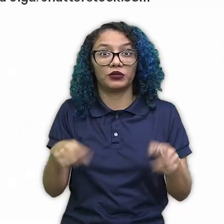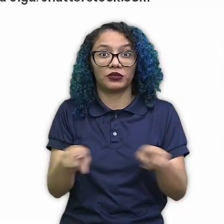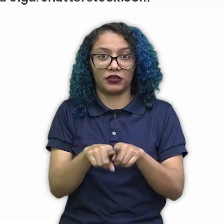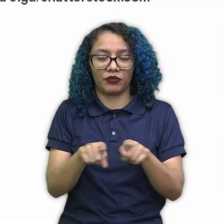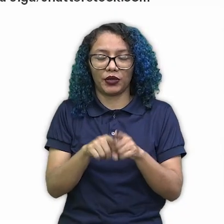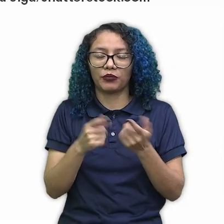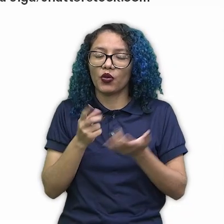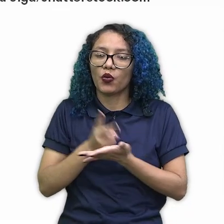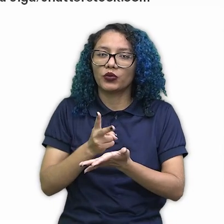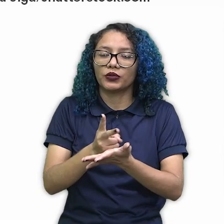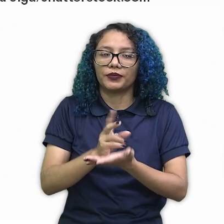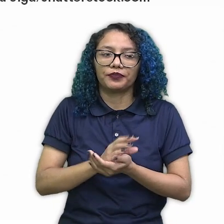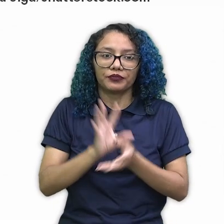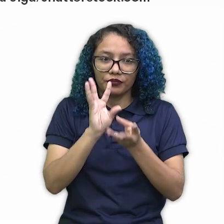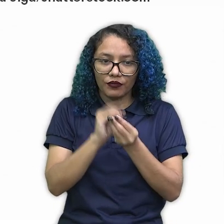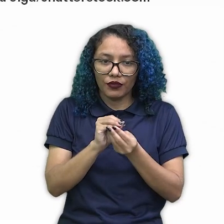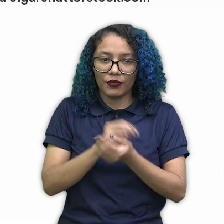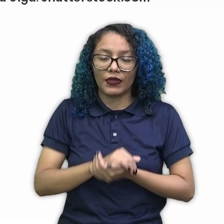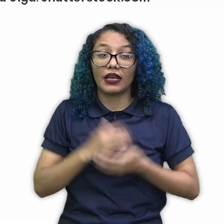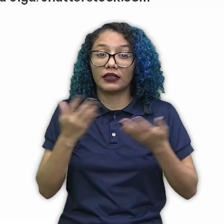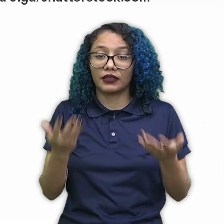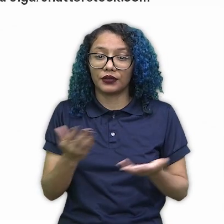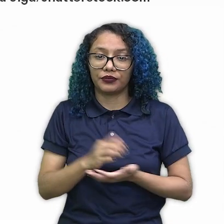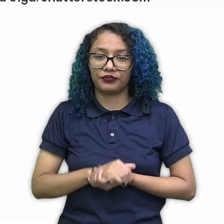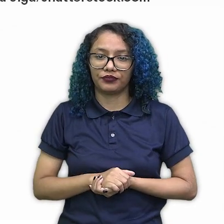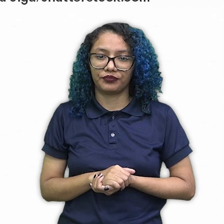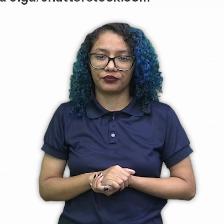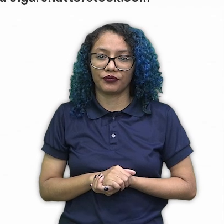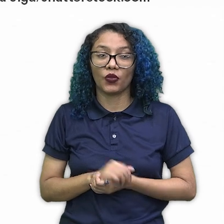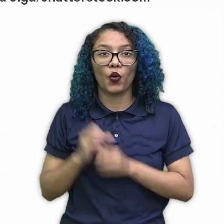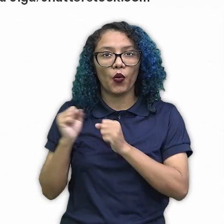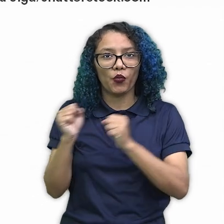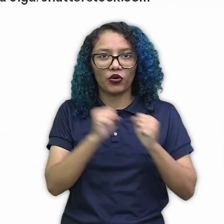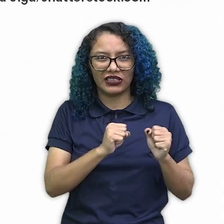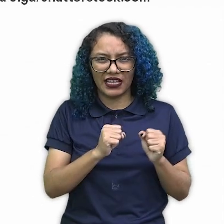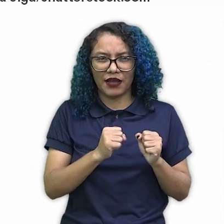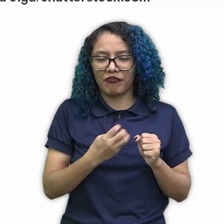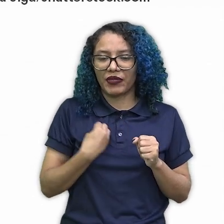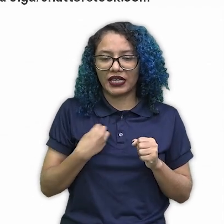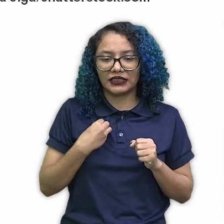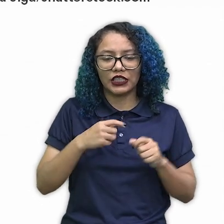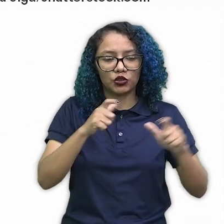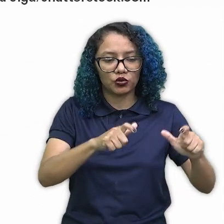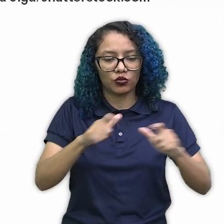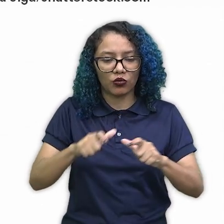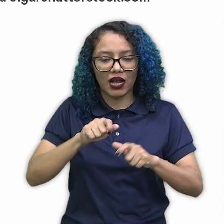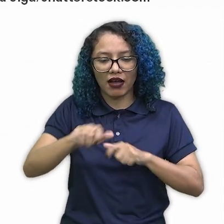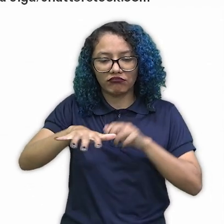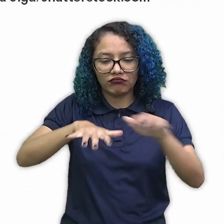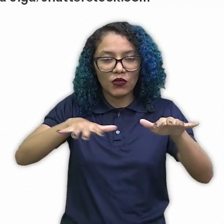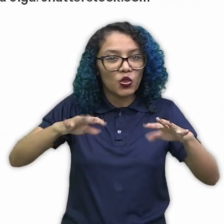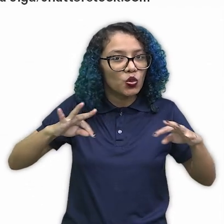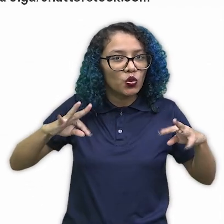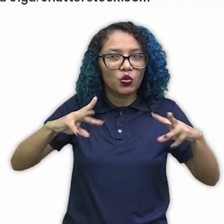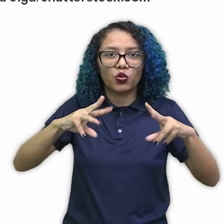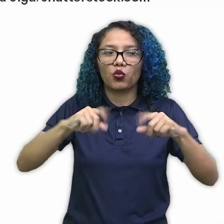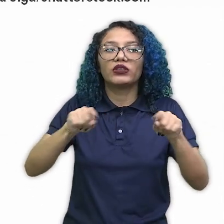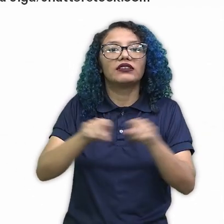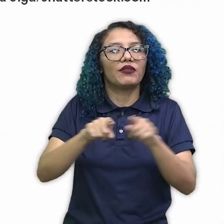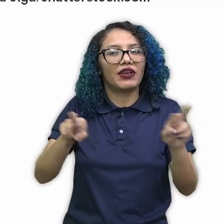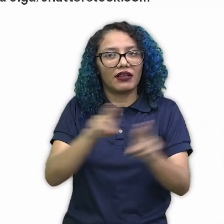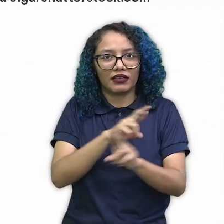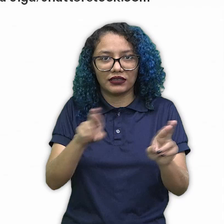vamos lá. Sendo assim, o poder está disseminado em todos os lugares, envolvendo a